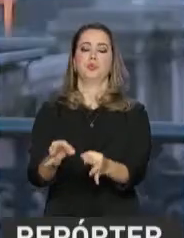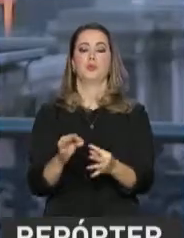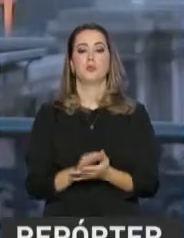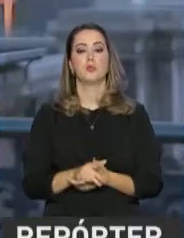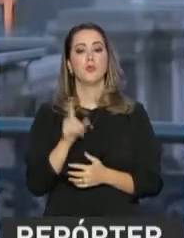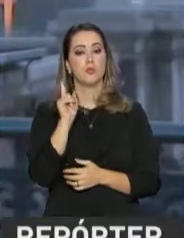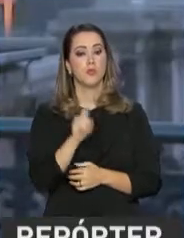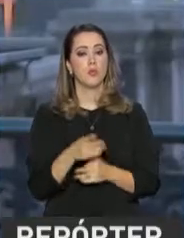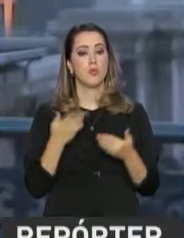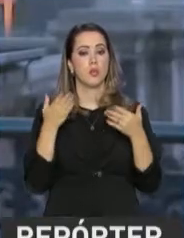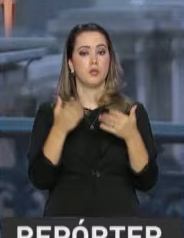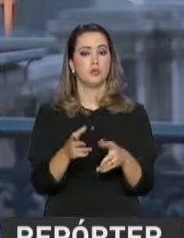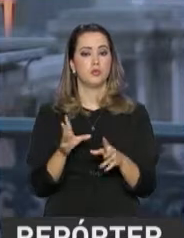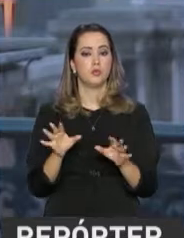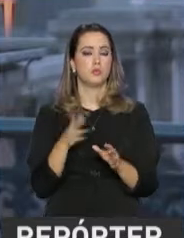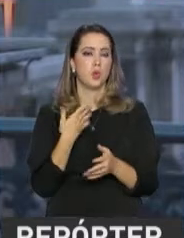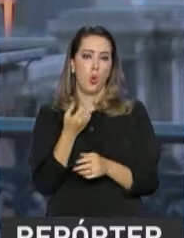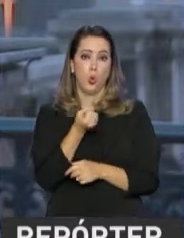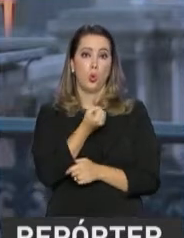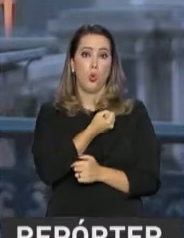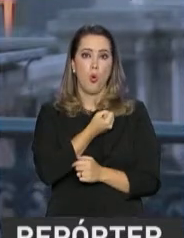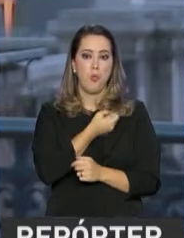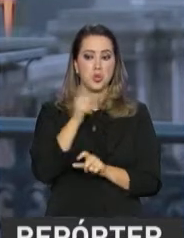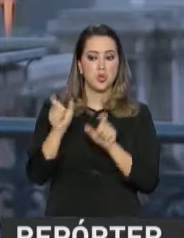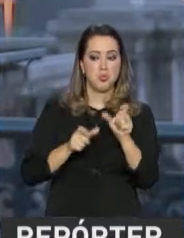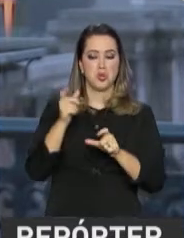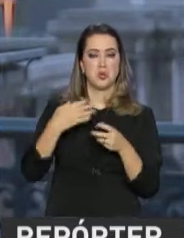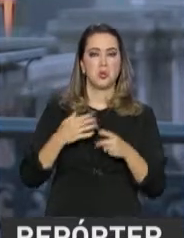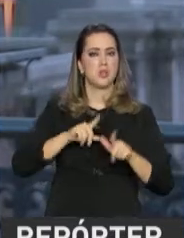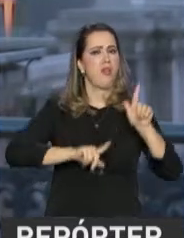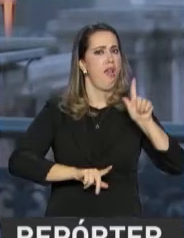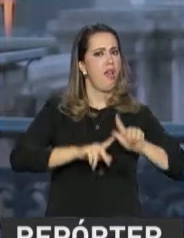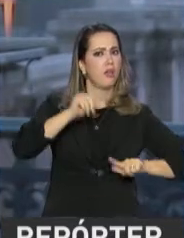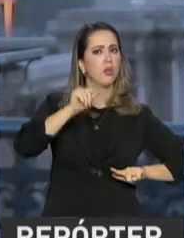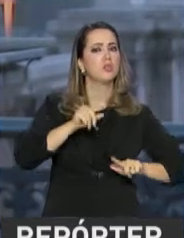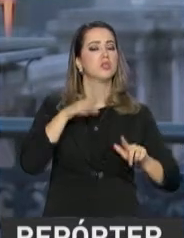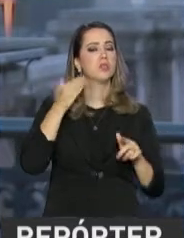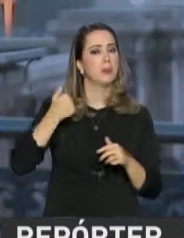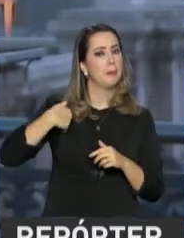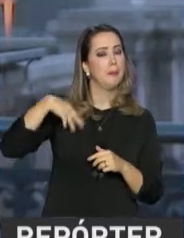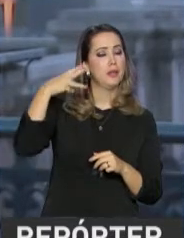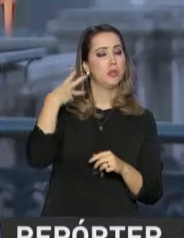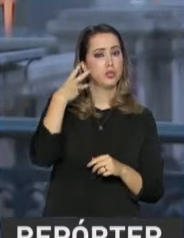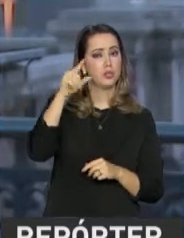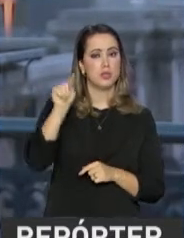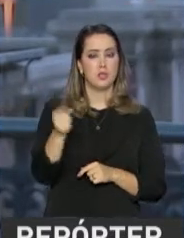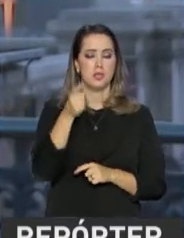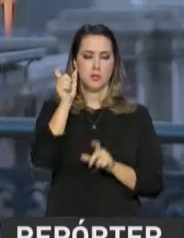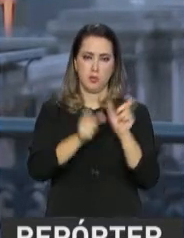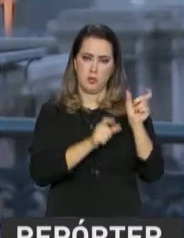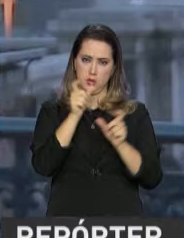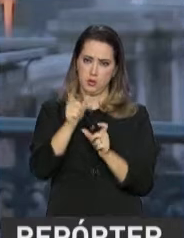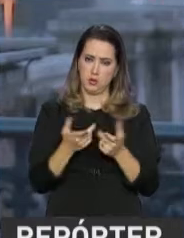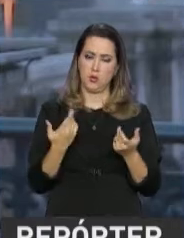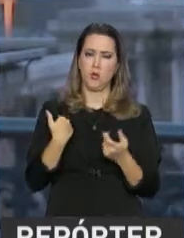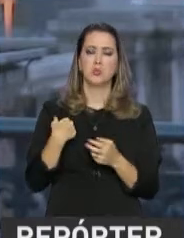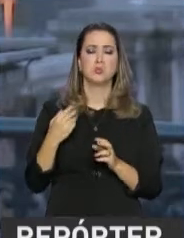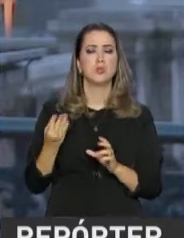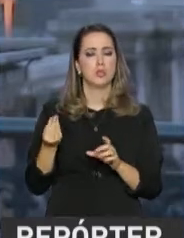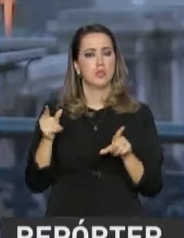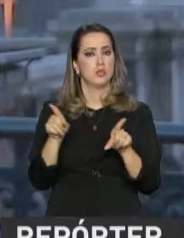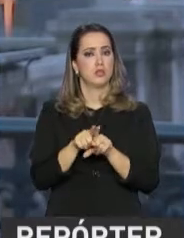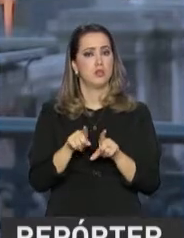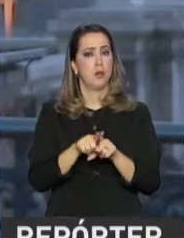esta edição deve ter número recorde de participantes são esperados mais de três mil convidados incluindo cerca de